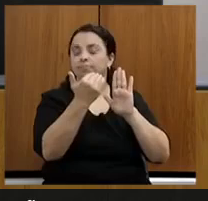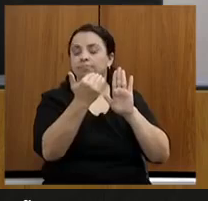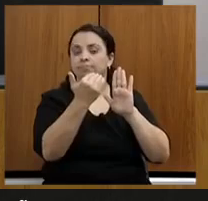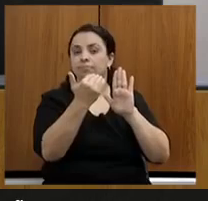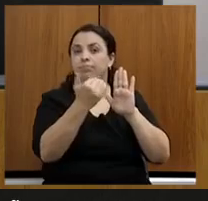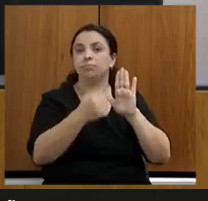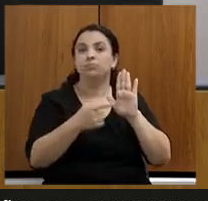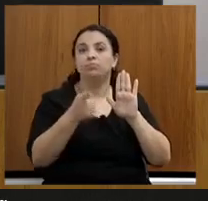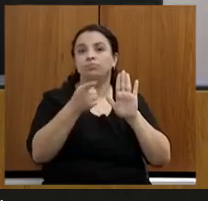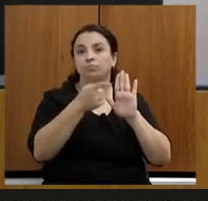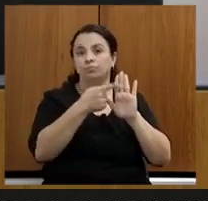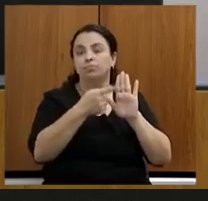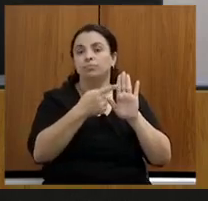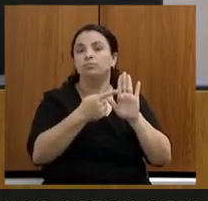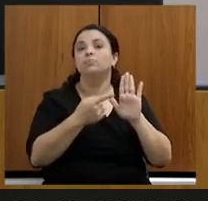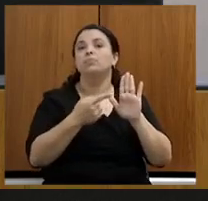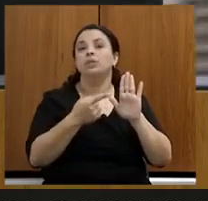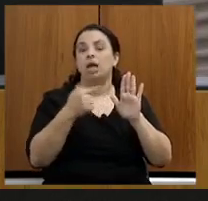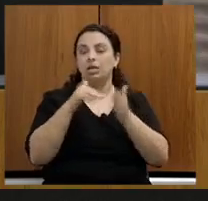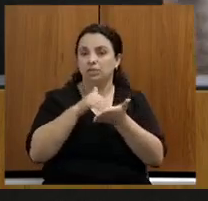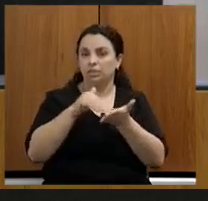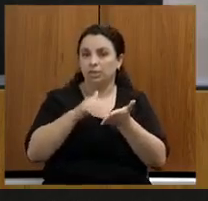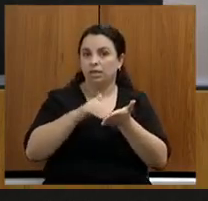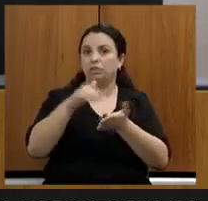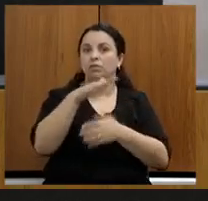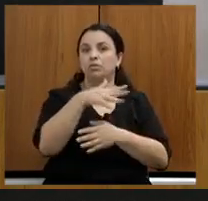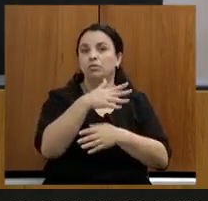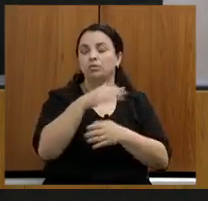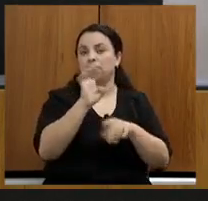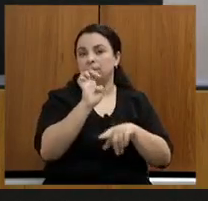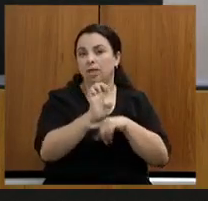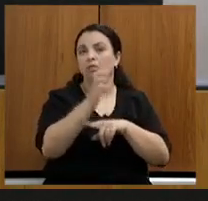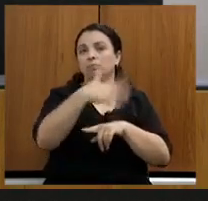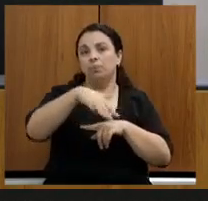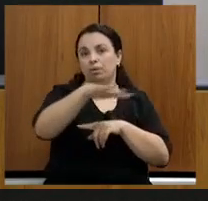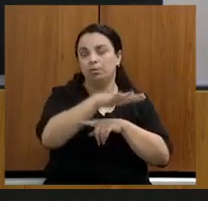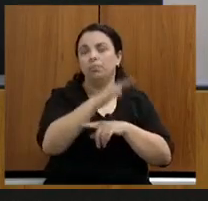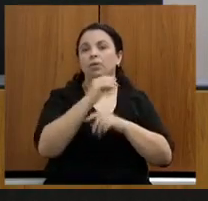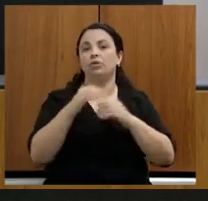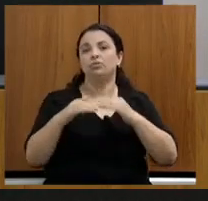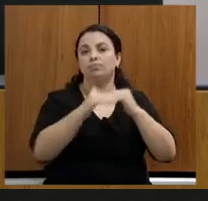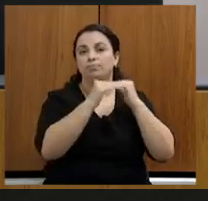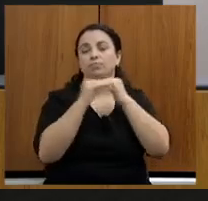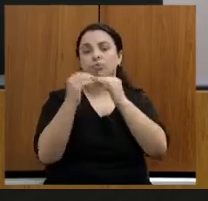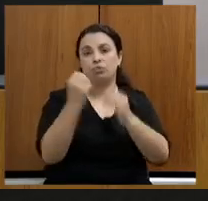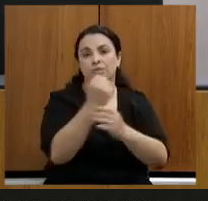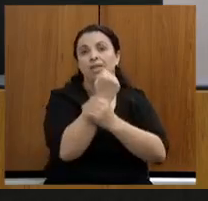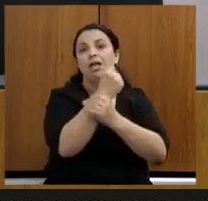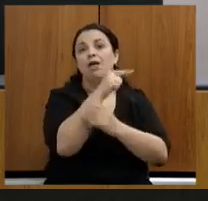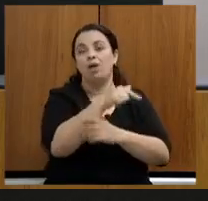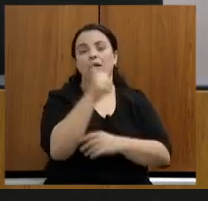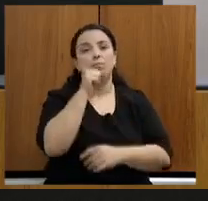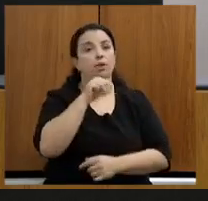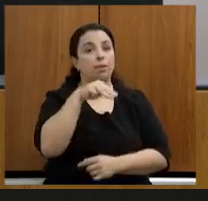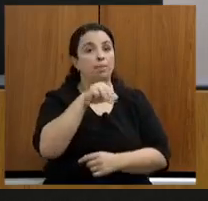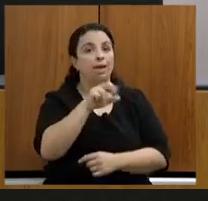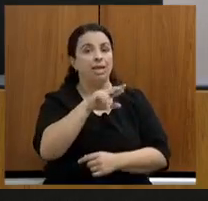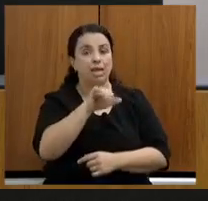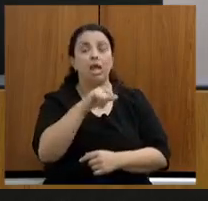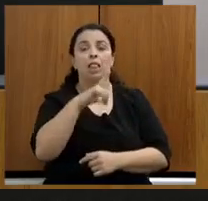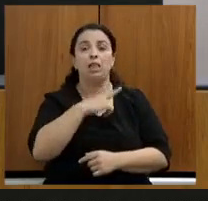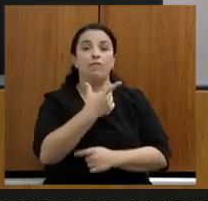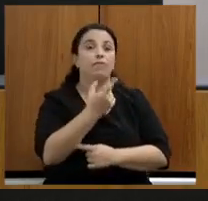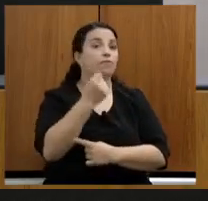Primeiro, a Secretaria de Estado de Meio Ambiente e Desenvolvimento Sustentável, senhora Marília Carvalho de Mello, desplorar de até 20 minutos para a sua